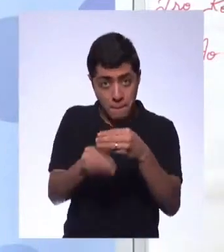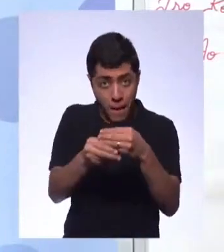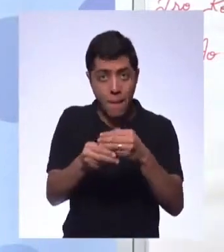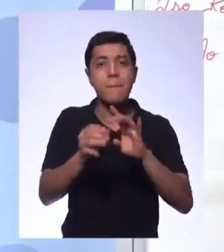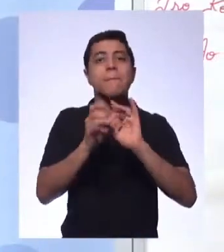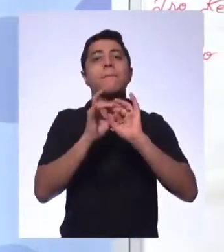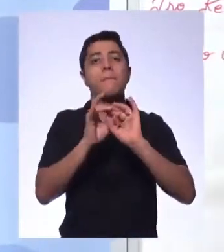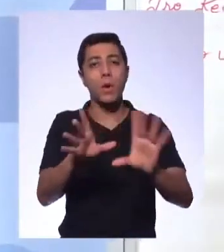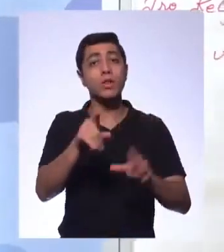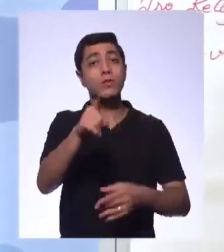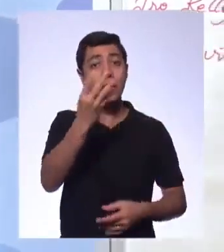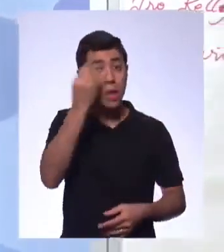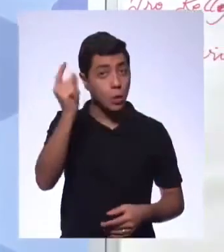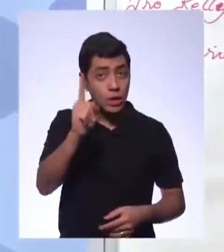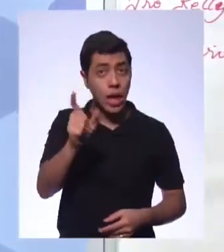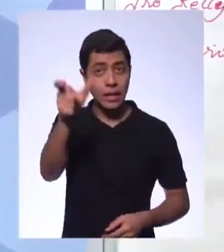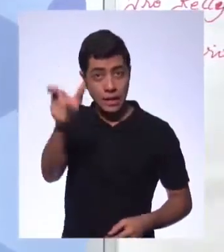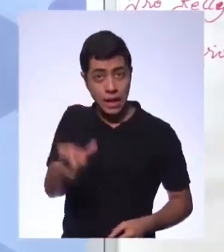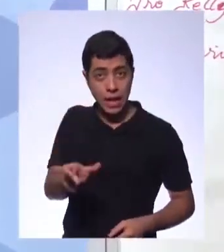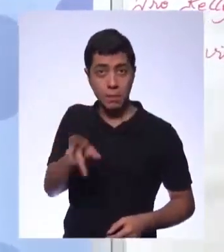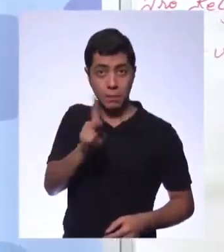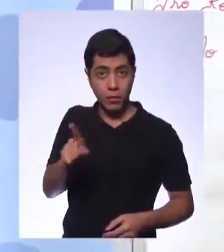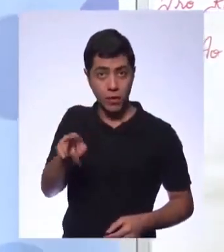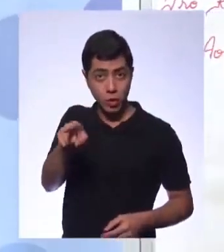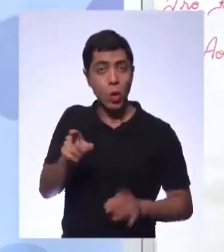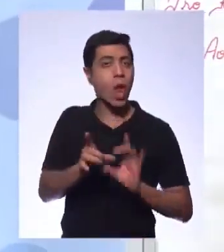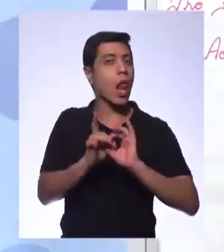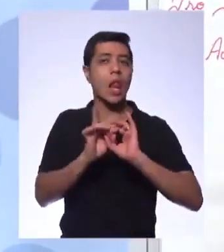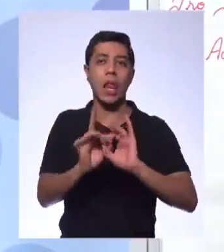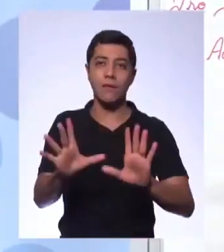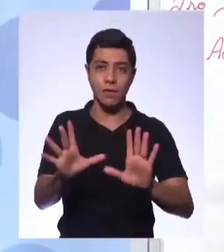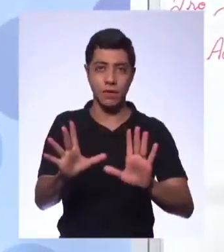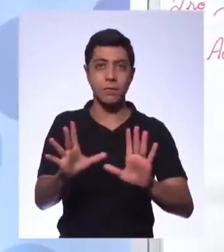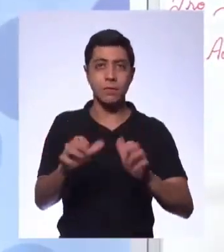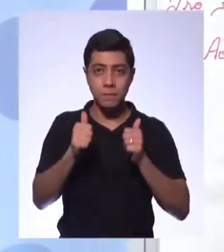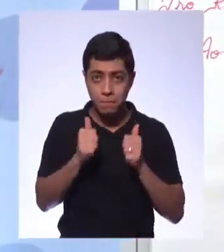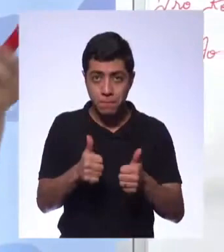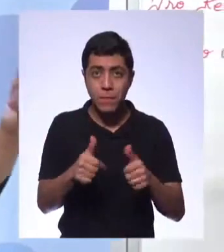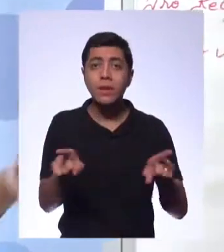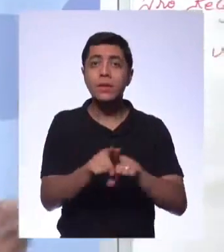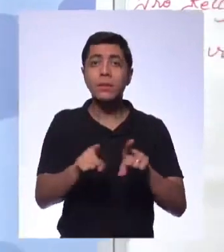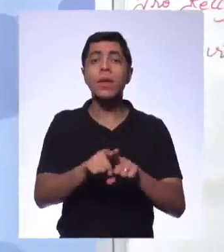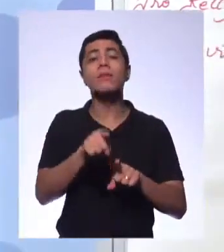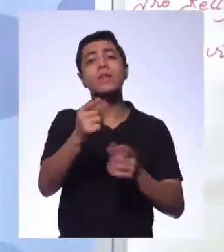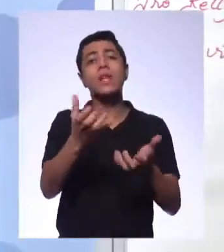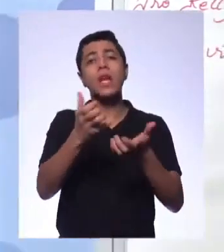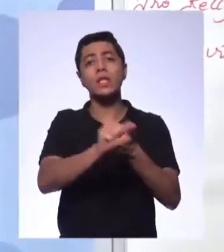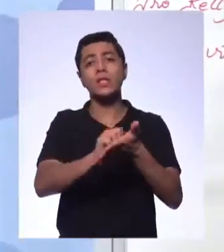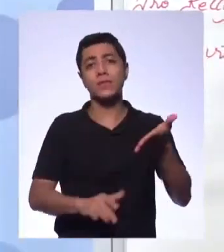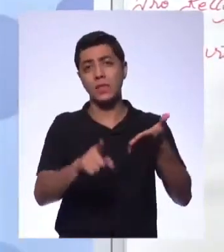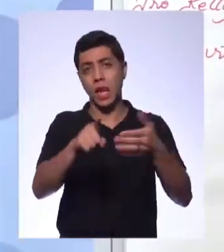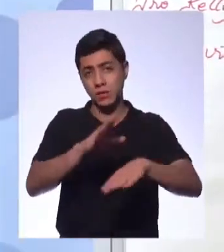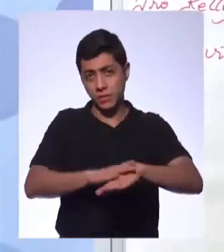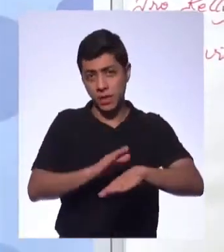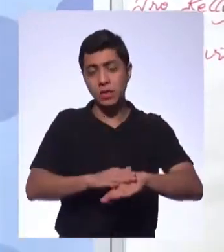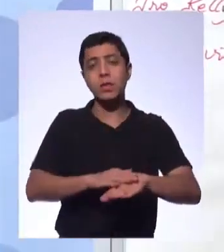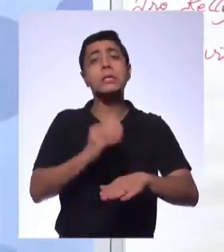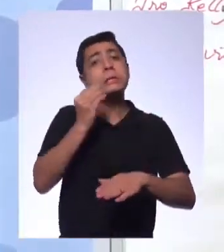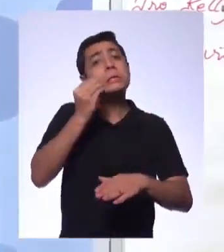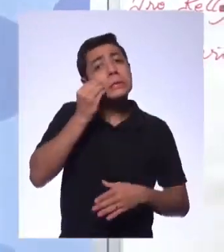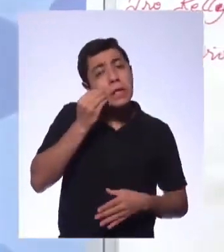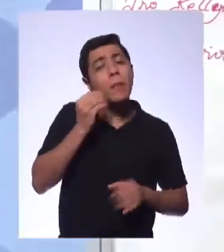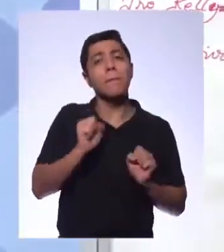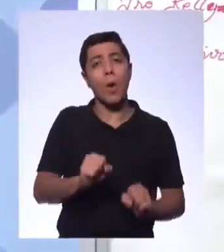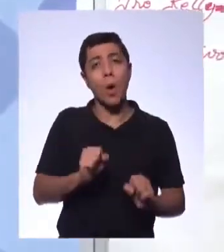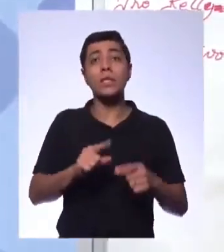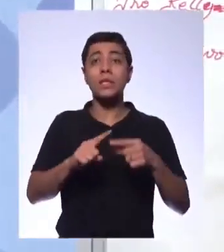autonomia nessa questão. E, claro, vocês podem tentar realizar essas atividades e, quando do retorno às aulas presenciais, vocês poderão estar